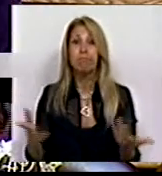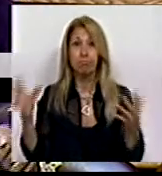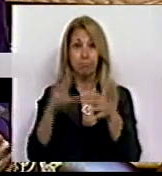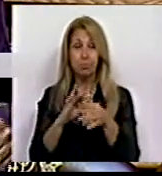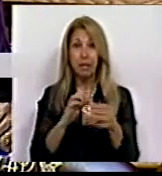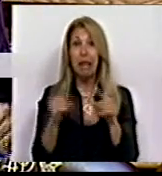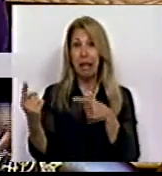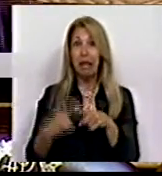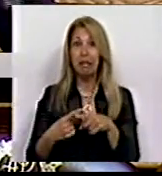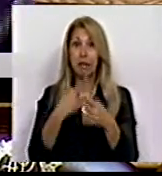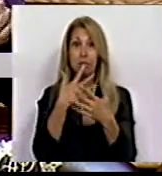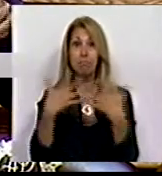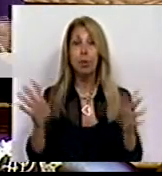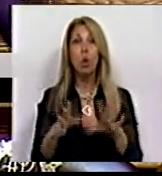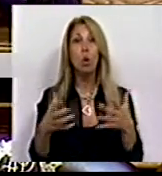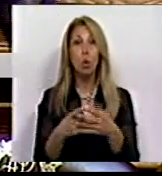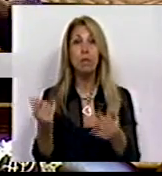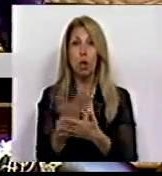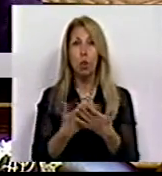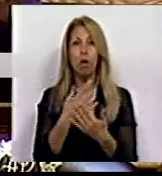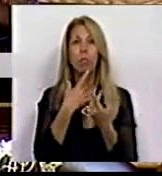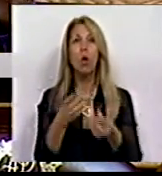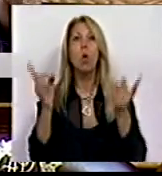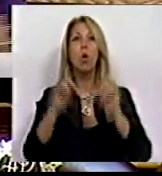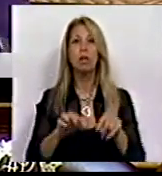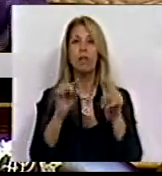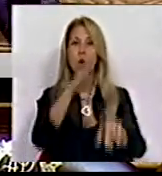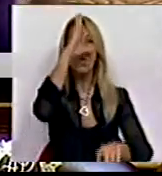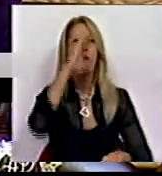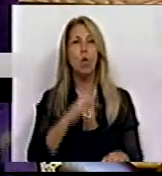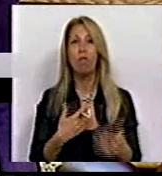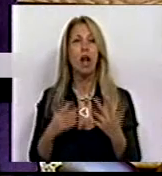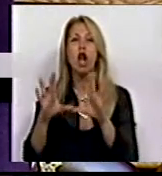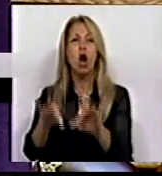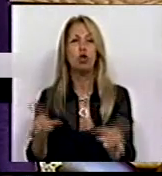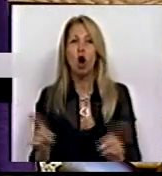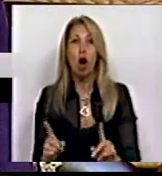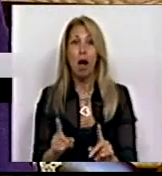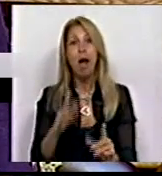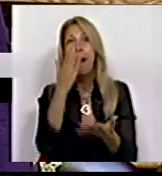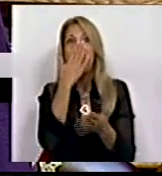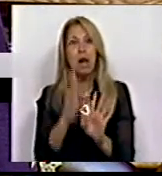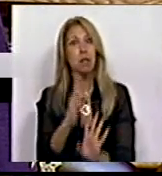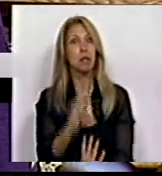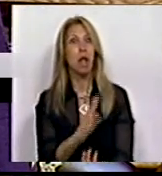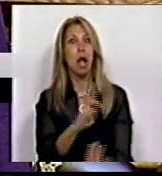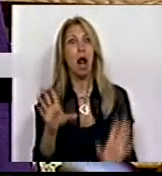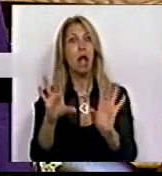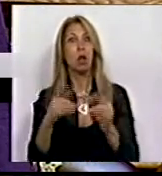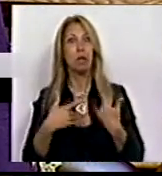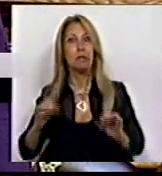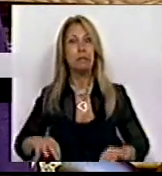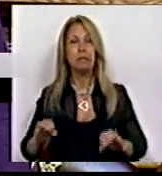interesses dos grandes grupos económicos, mais uma vez, este Governo não toca. Parece que é algo sagrado. Antes justificavam